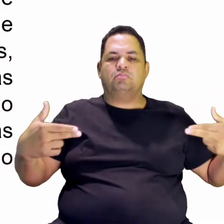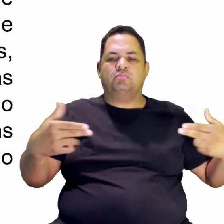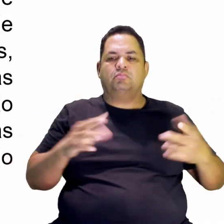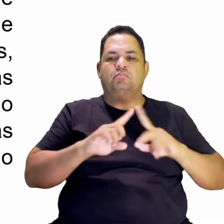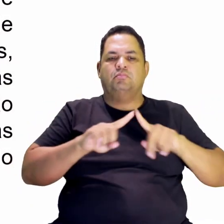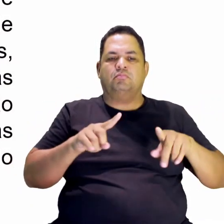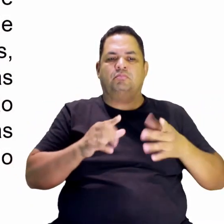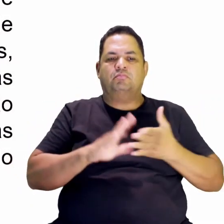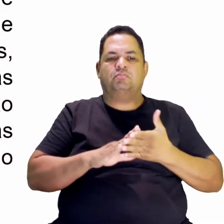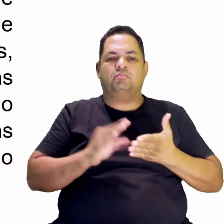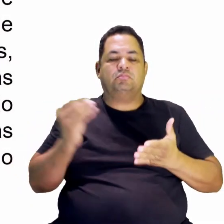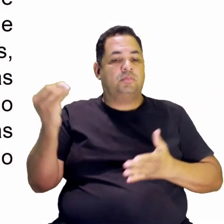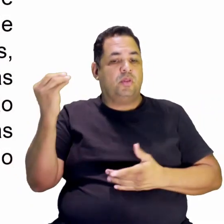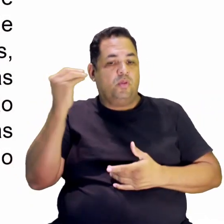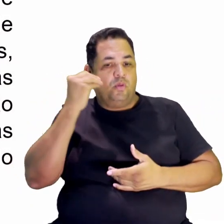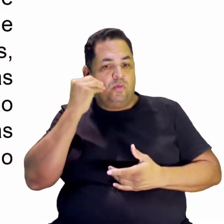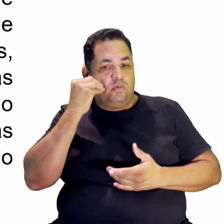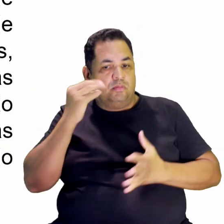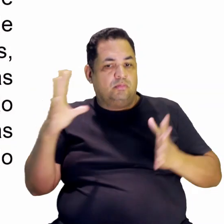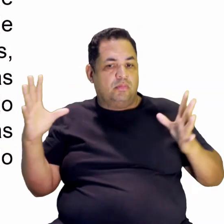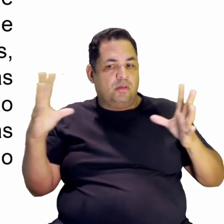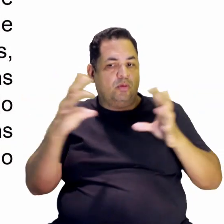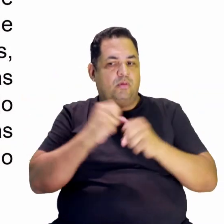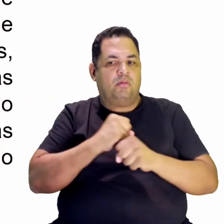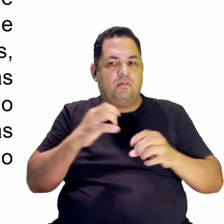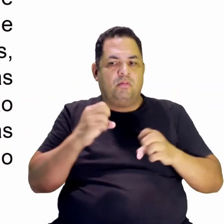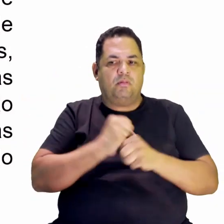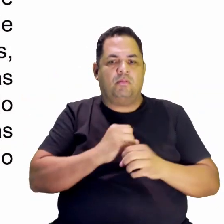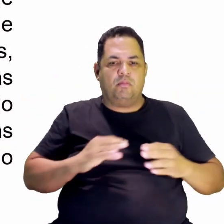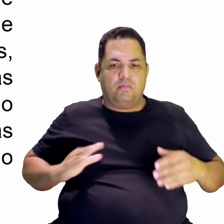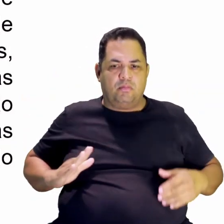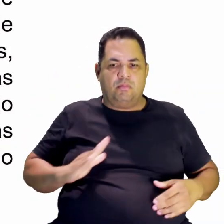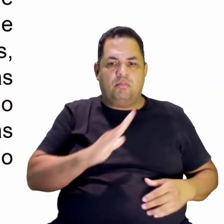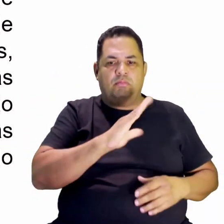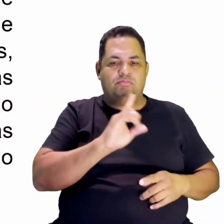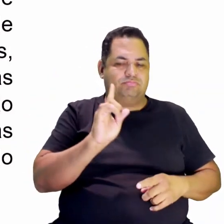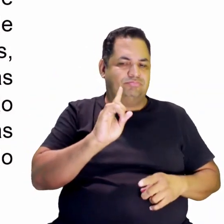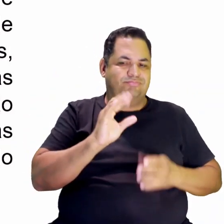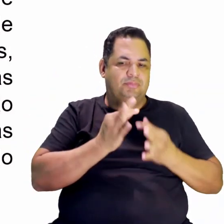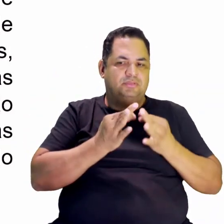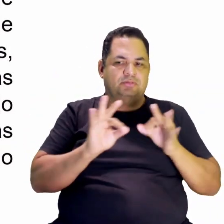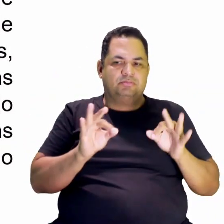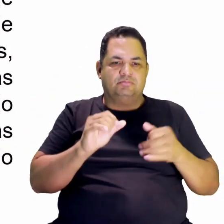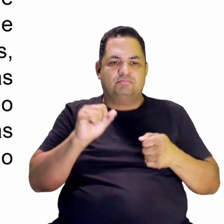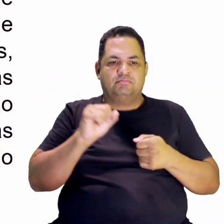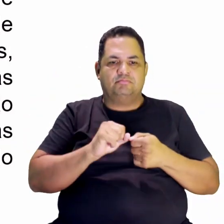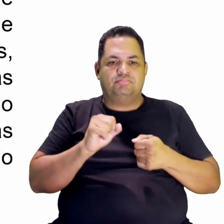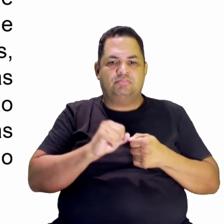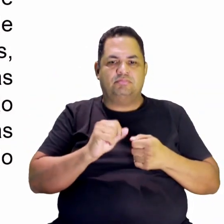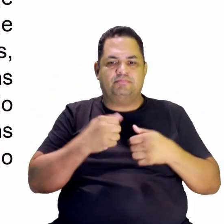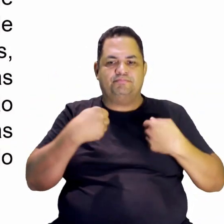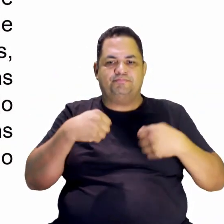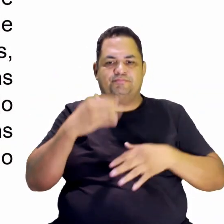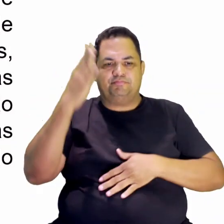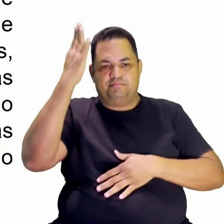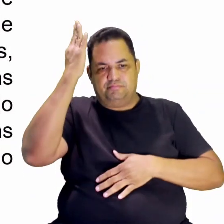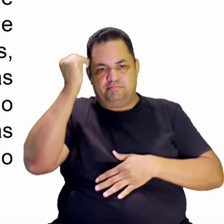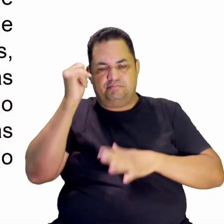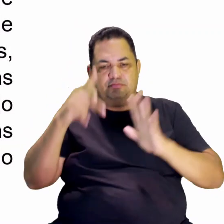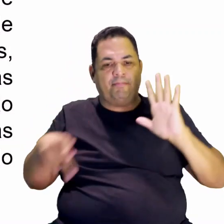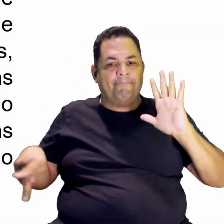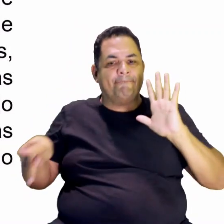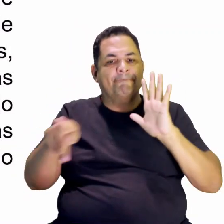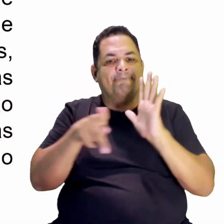Porém, em muitas oportunidades, o cálculo de rampa não é tão simples de se fazer. e é preciso saber